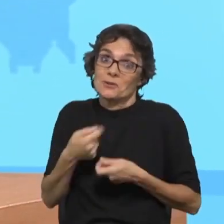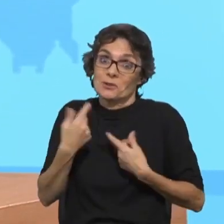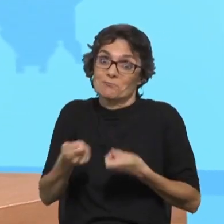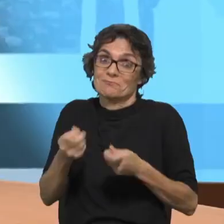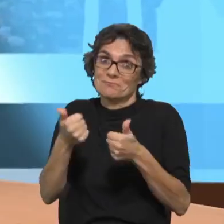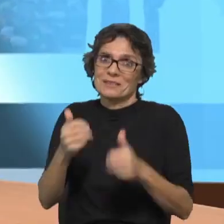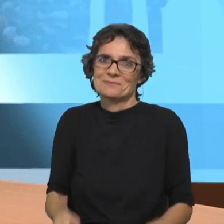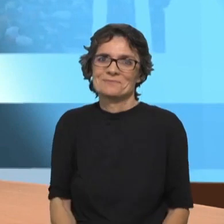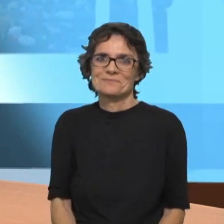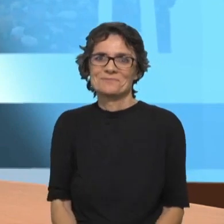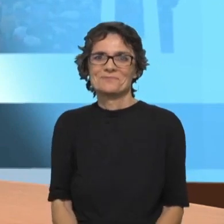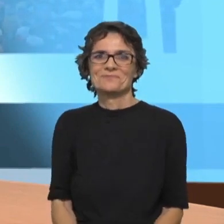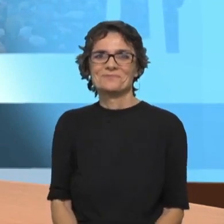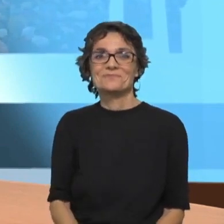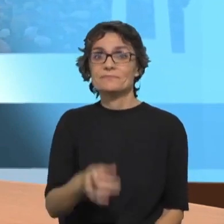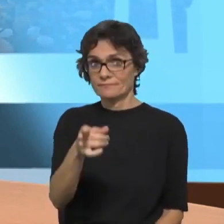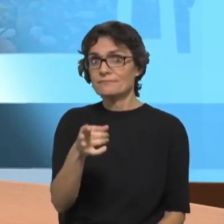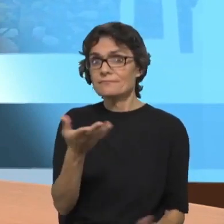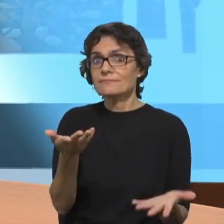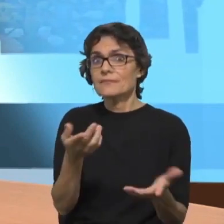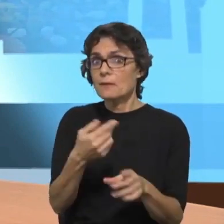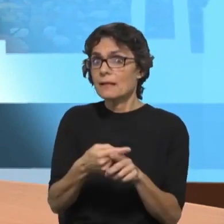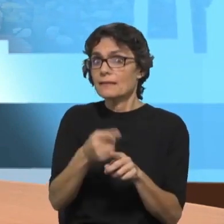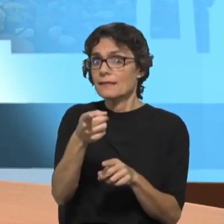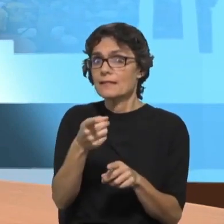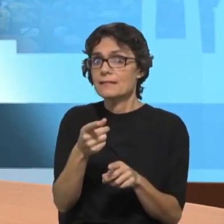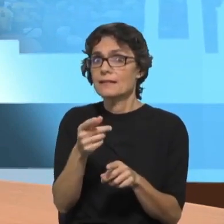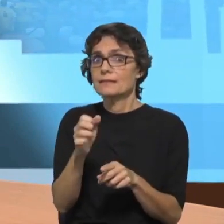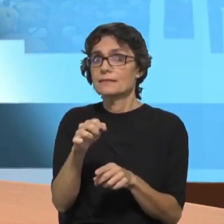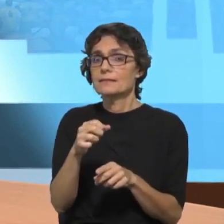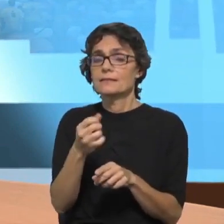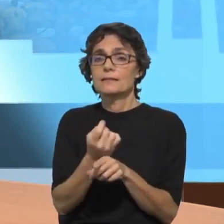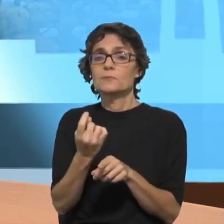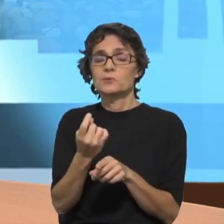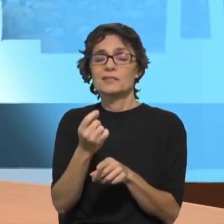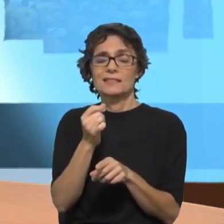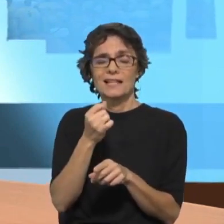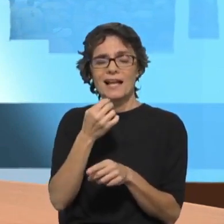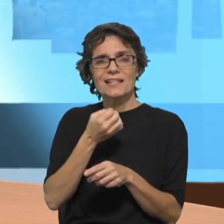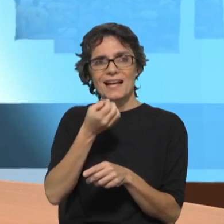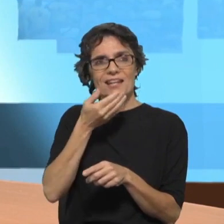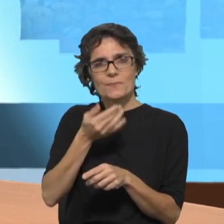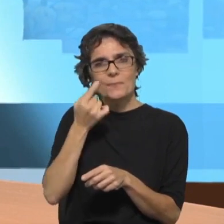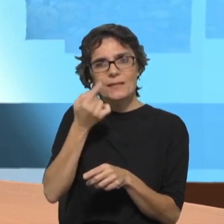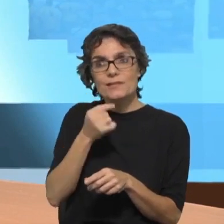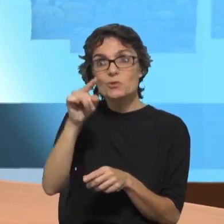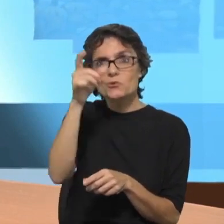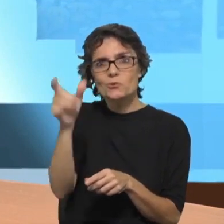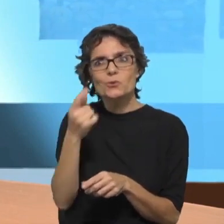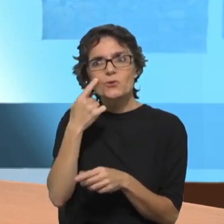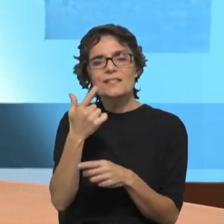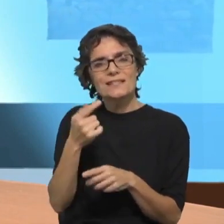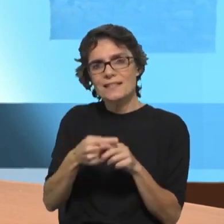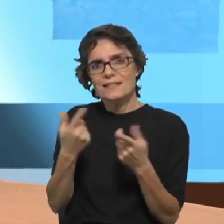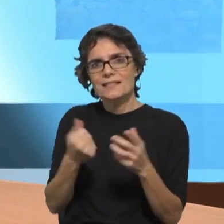isso. E o que eles disserem, vão dizer também, de certeza, será muito inspirador e muito enriquecedor, particularmente para a forma como cada